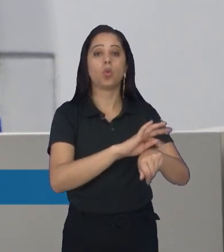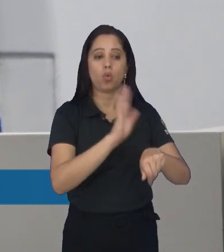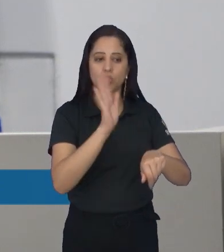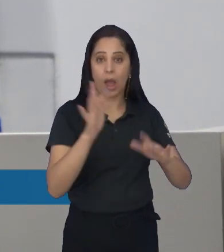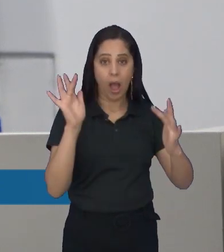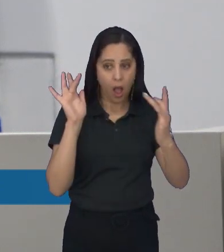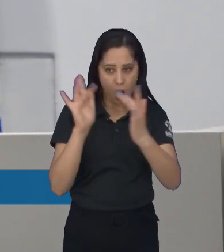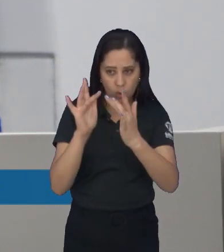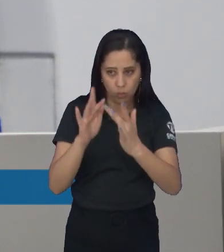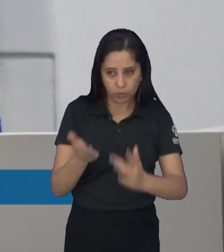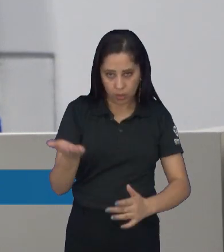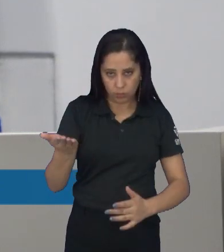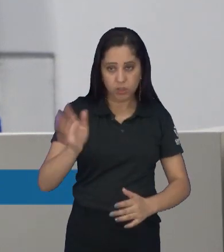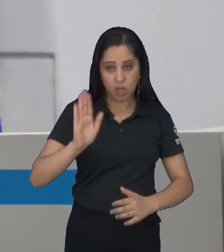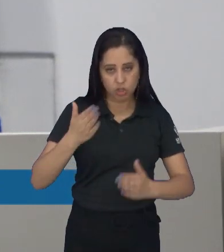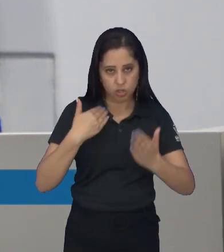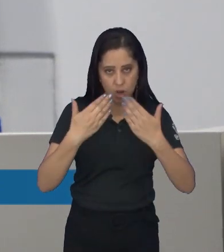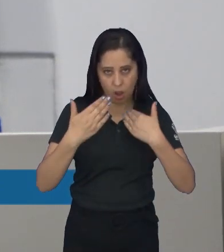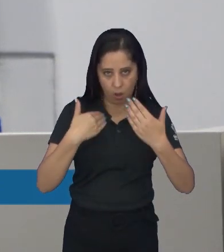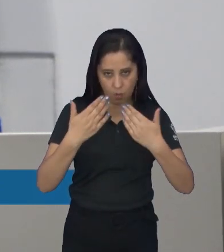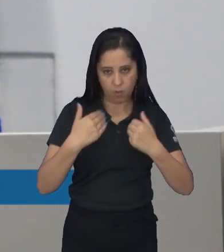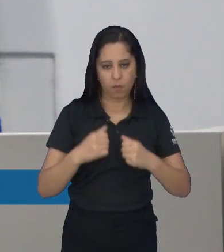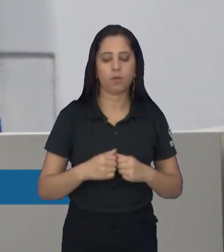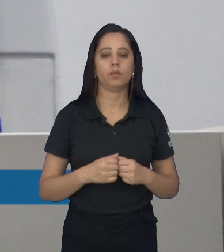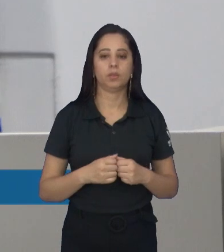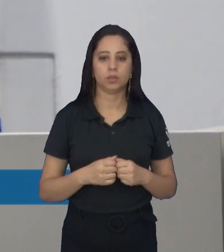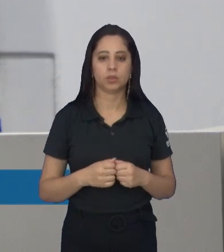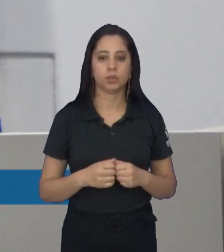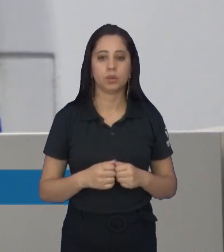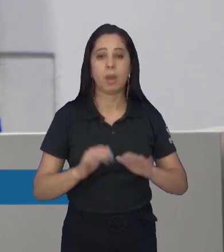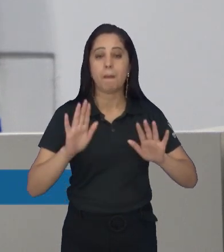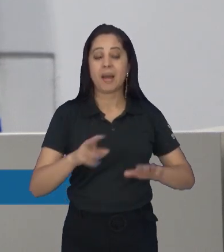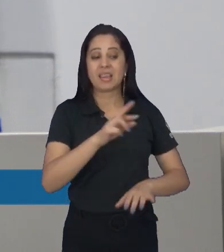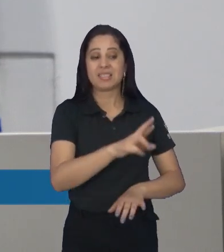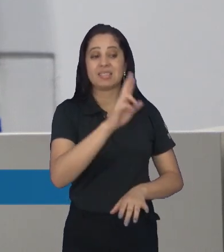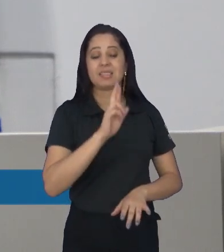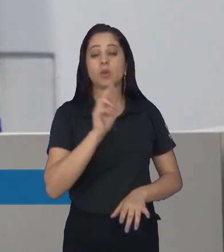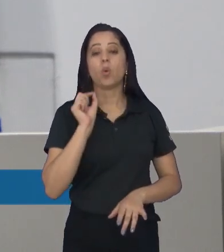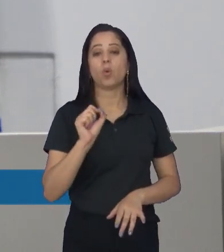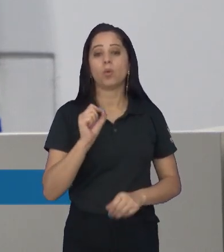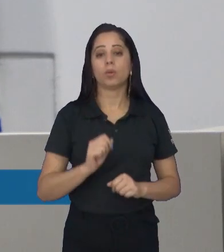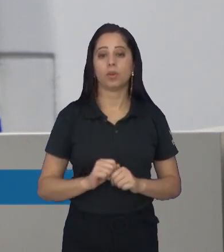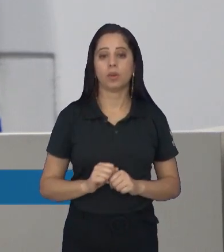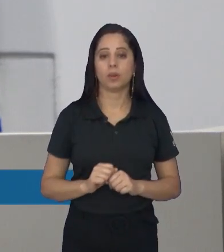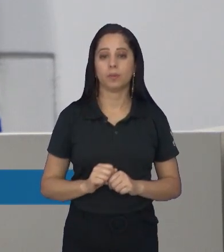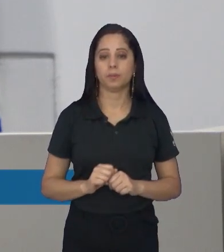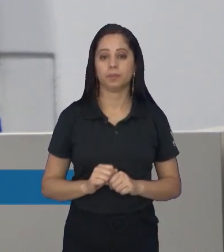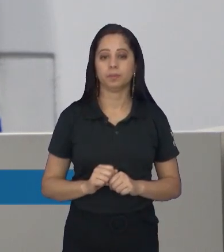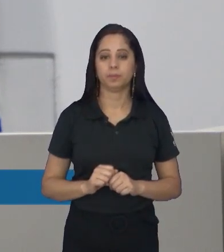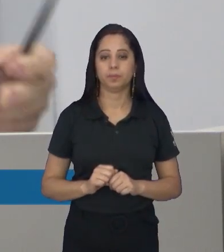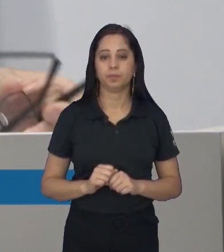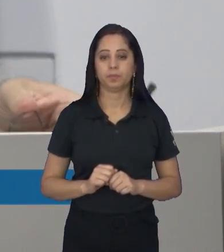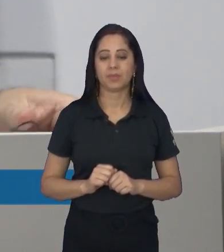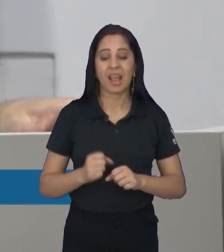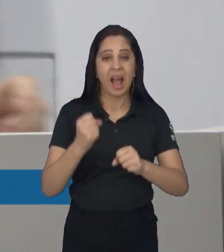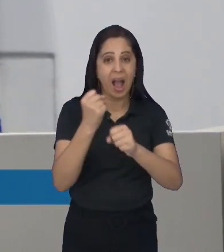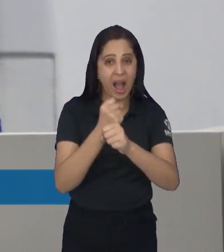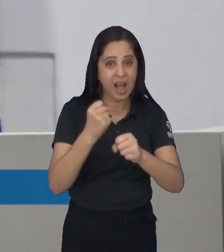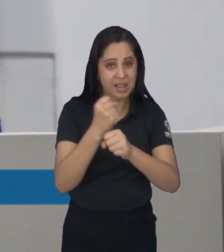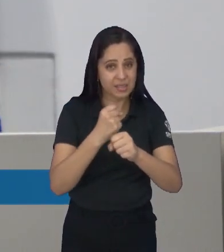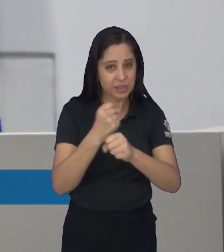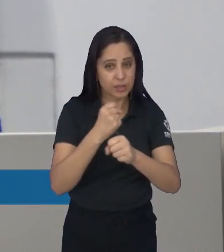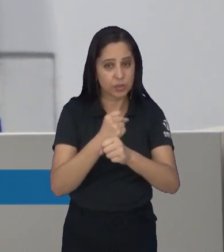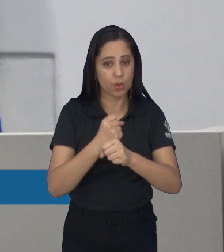você eu acho que você chegou a conversar com um técnico de lá a informação que eu obtive é que as obras pré a vistoria do habite-se